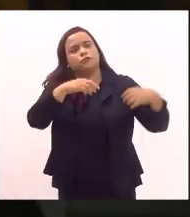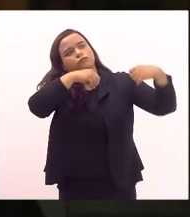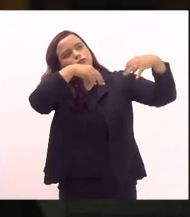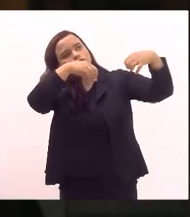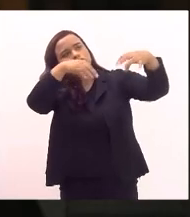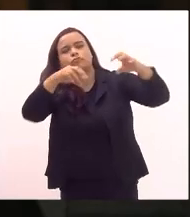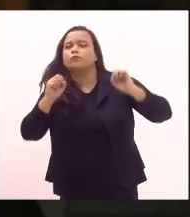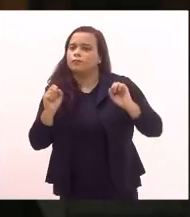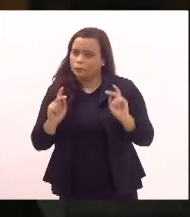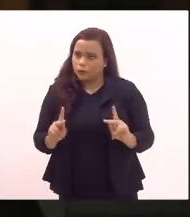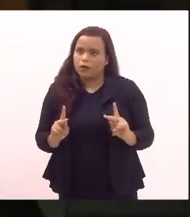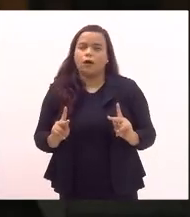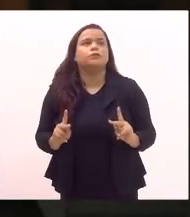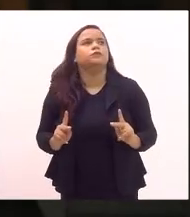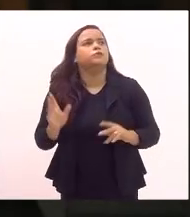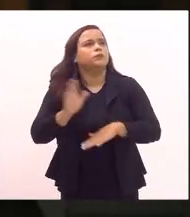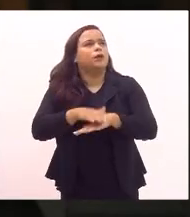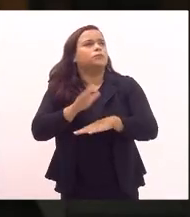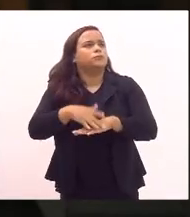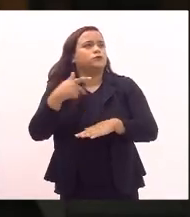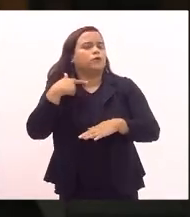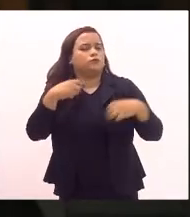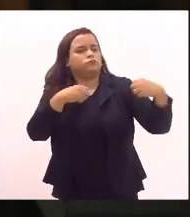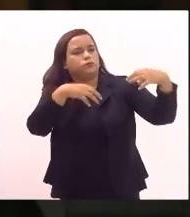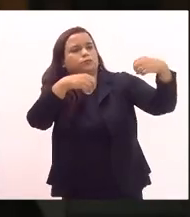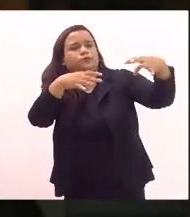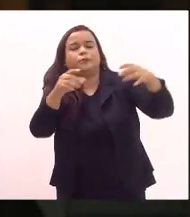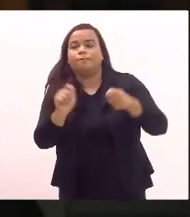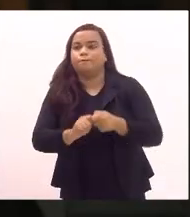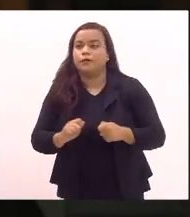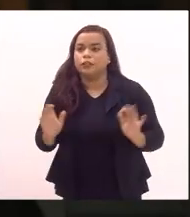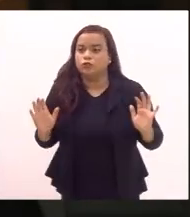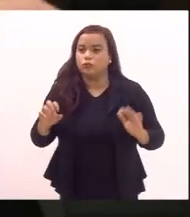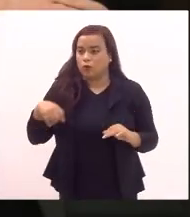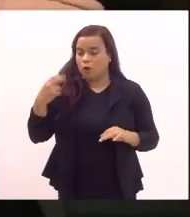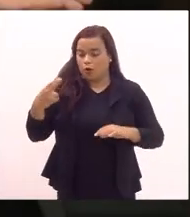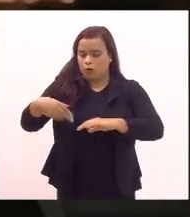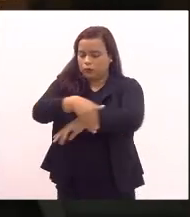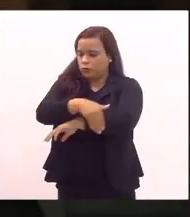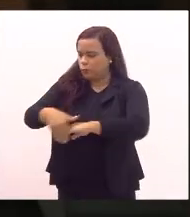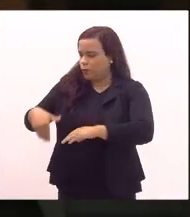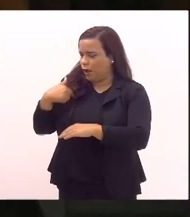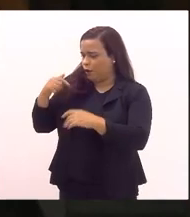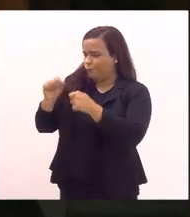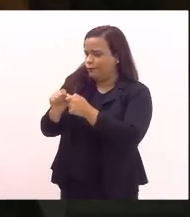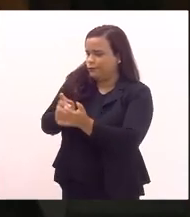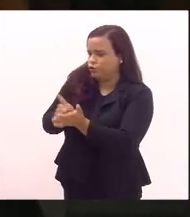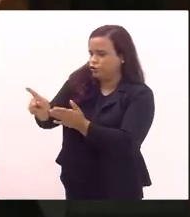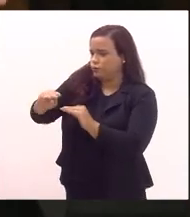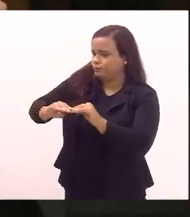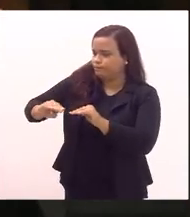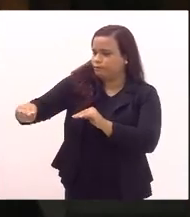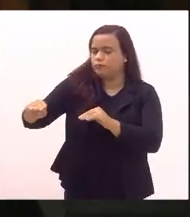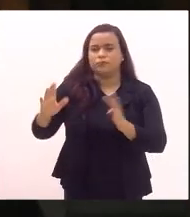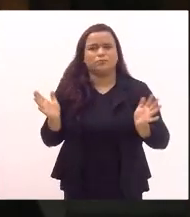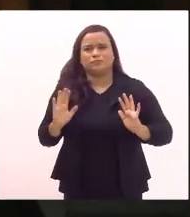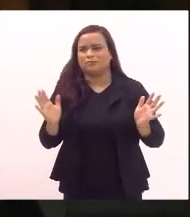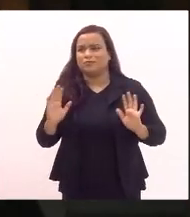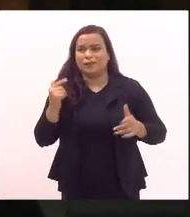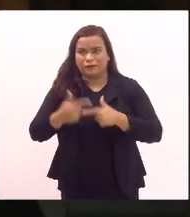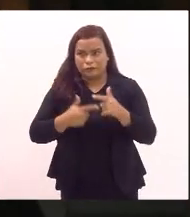tá correto agora eu iluminei eu fiz a estrada o pão mudou de função